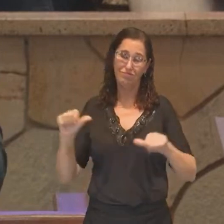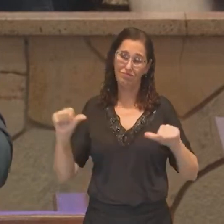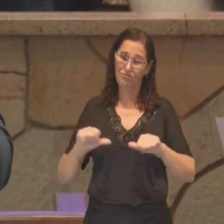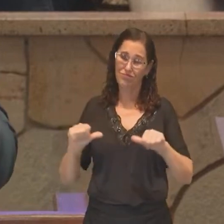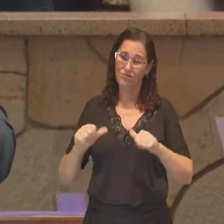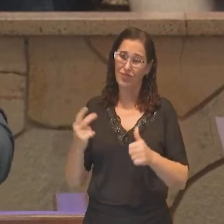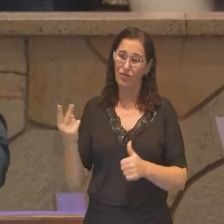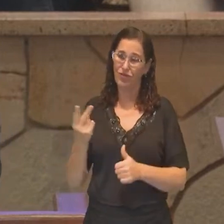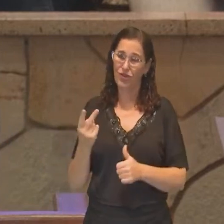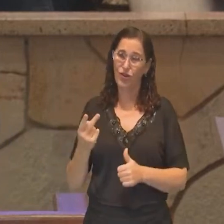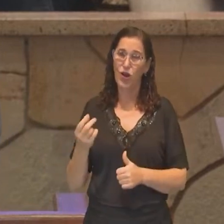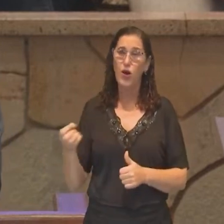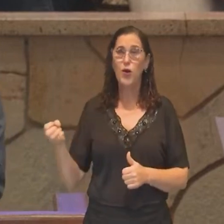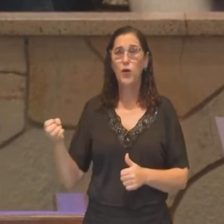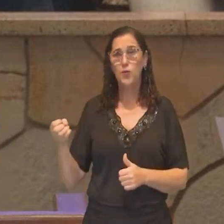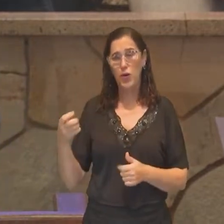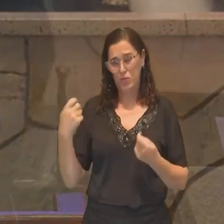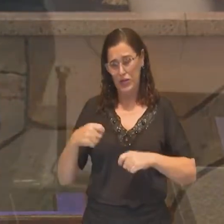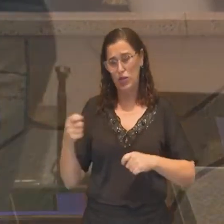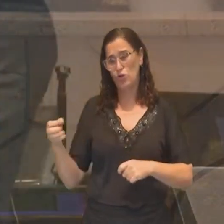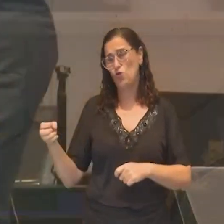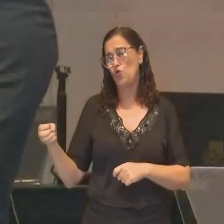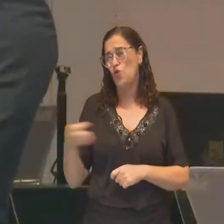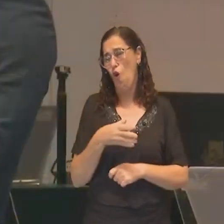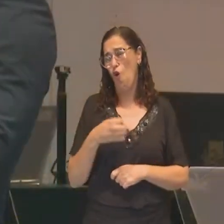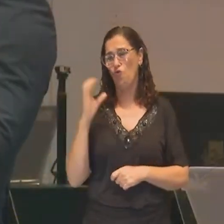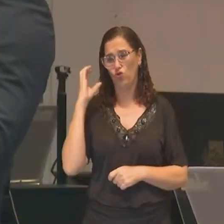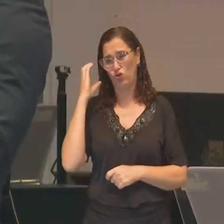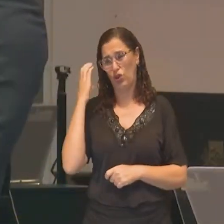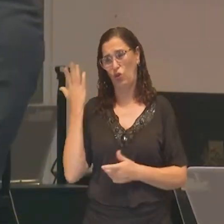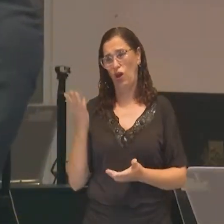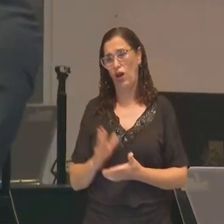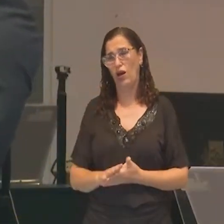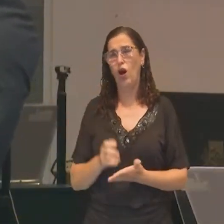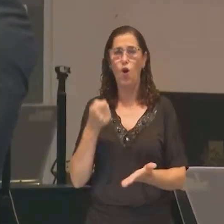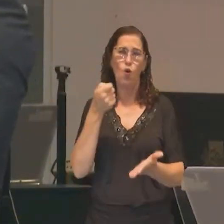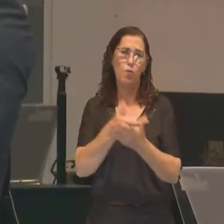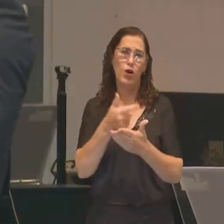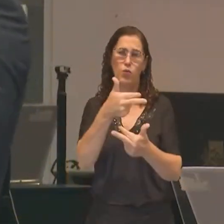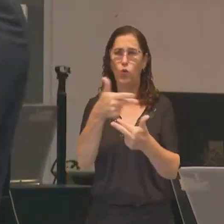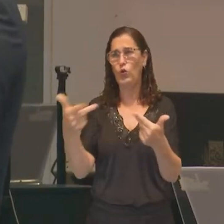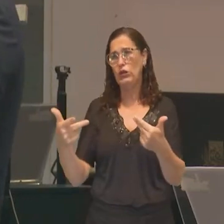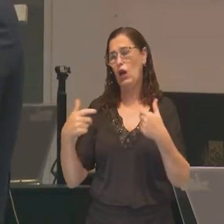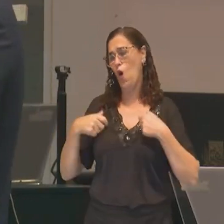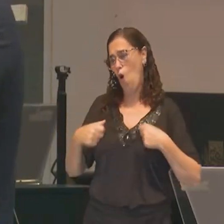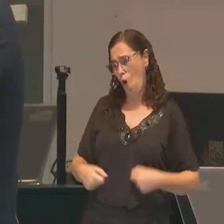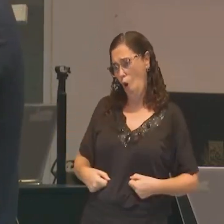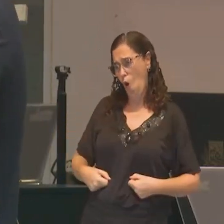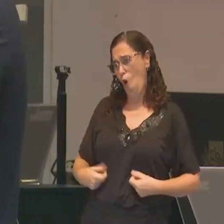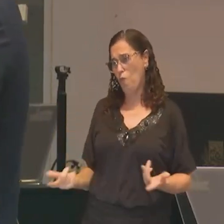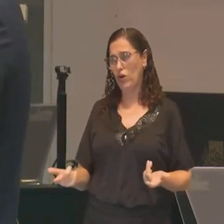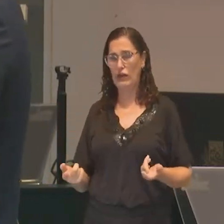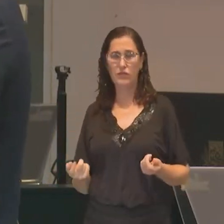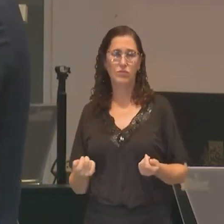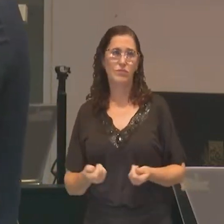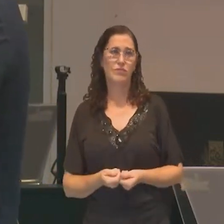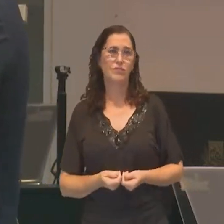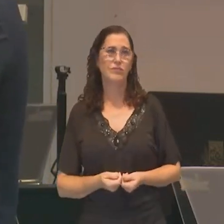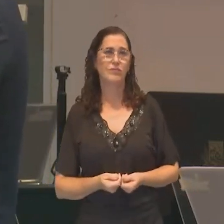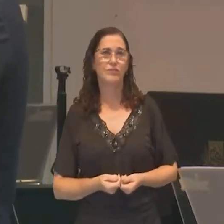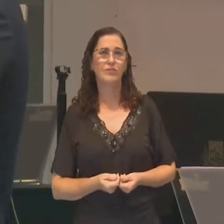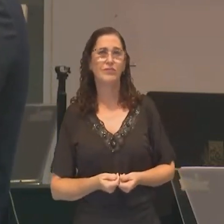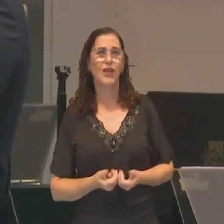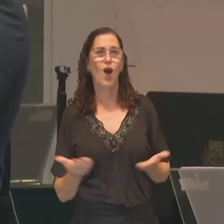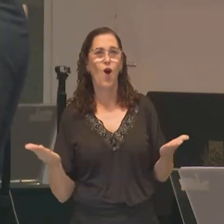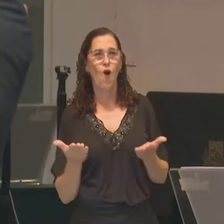pastor, eu preciso de outro. As coisas que nós compramos, as roupas que nós vestimos,